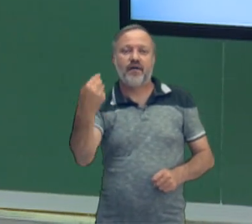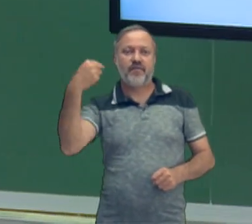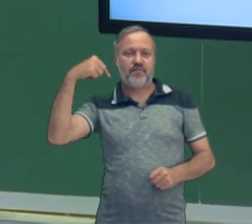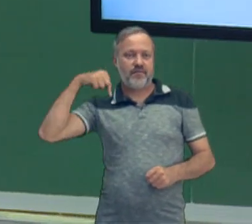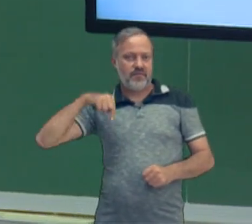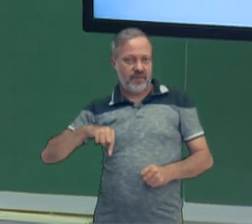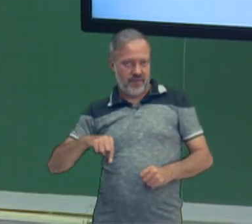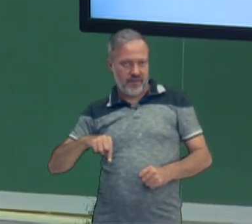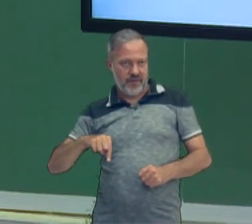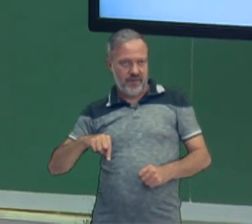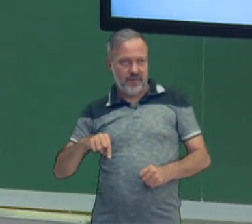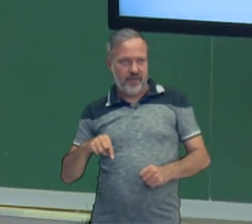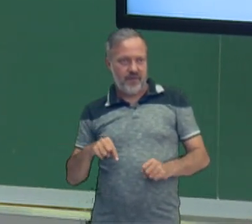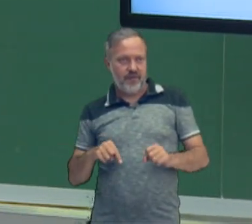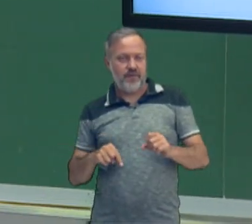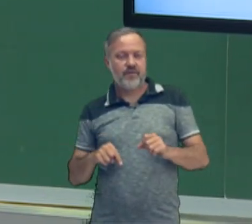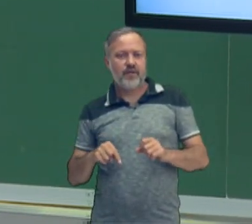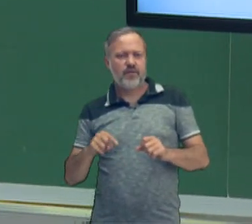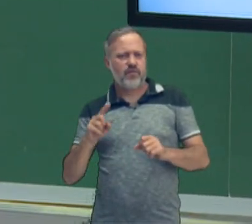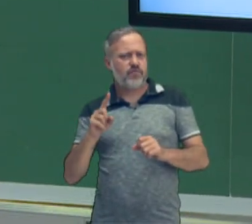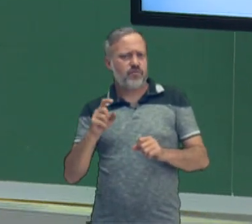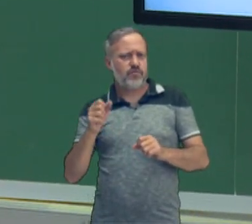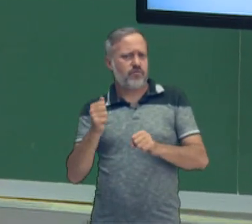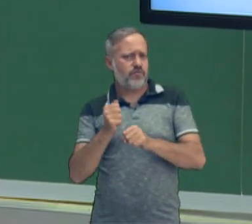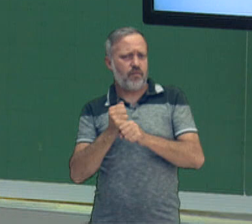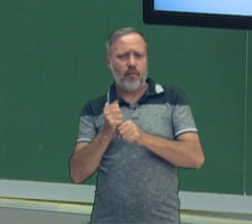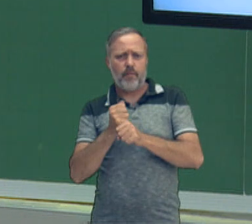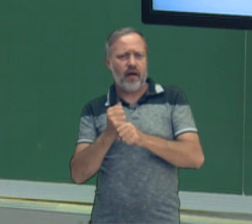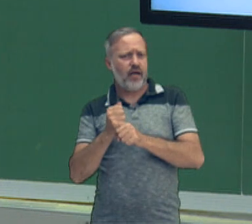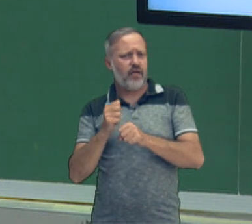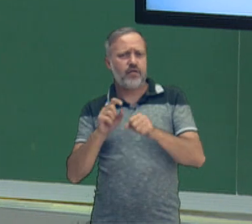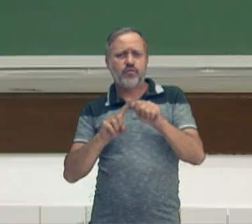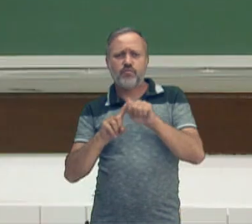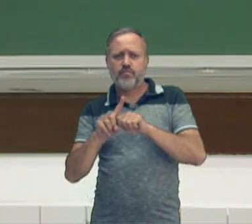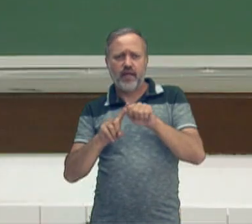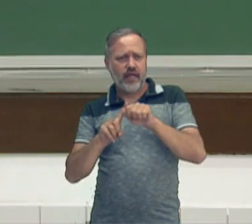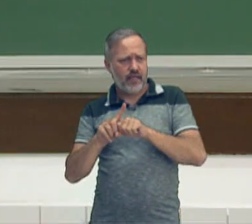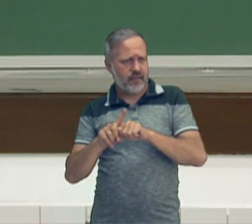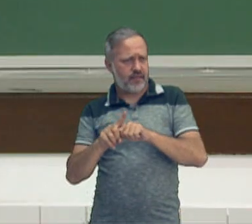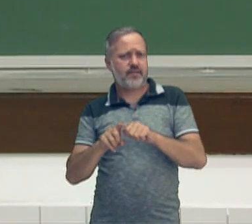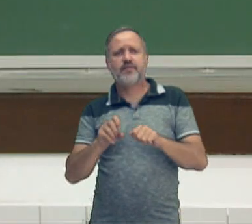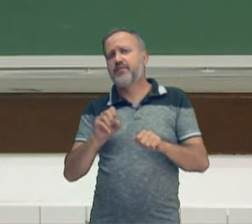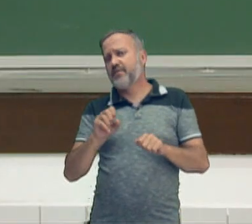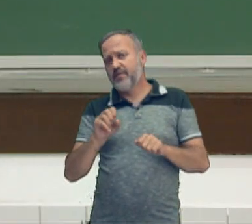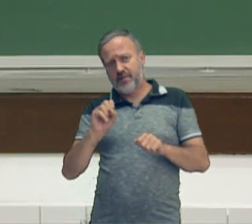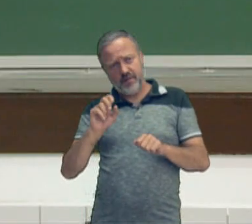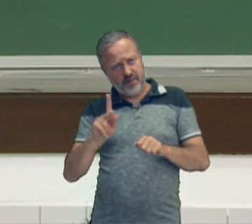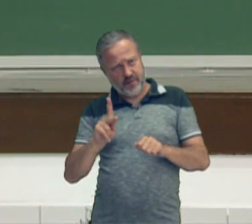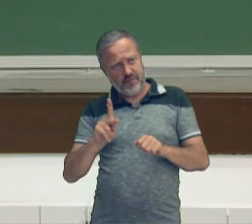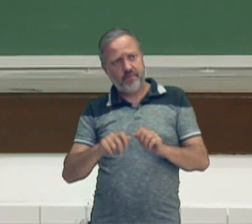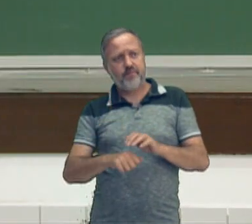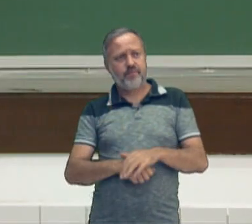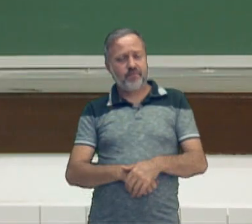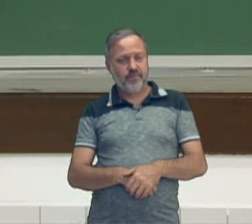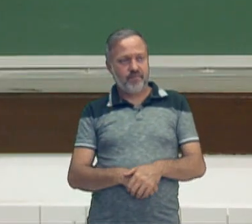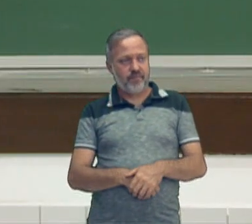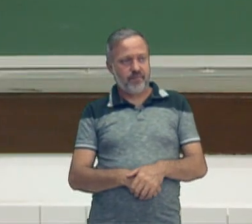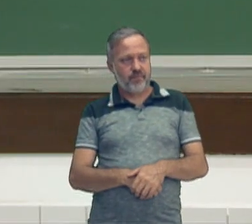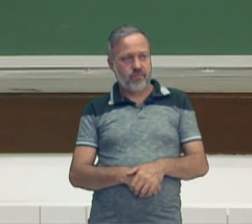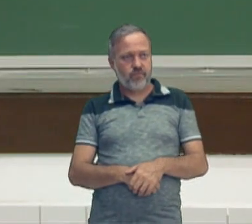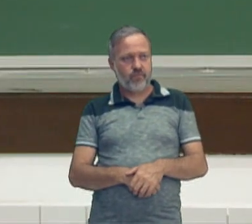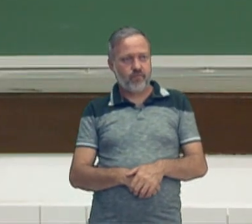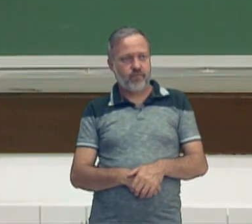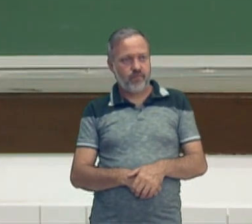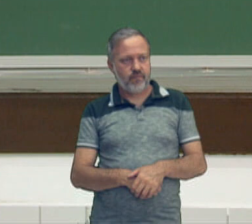depois retornar, nós chamamos aí de transumância. Beleza, gente? Então tá aí, ó, dois movimentos